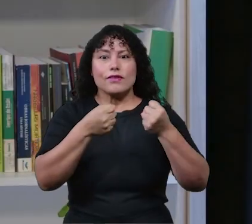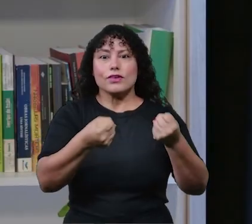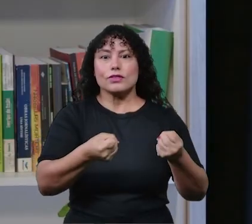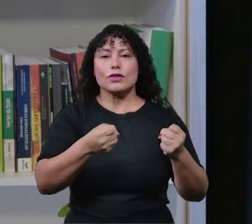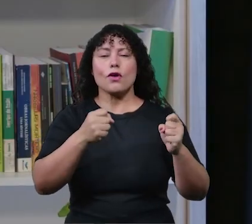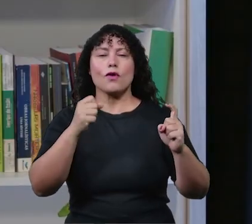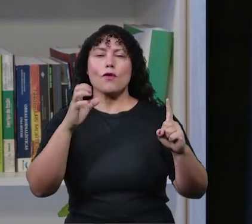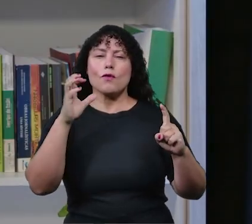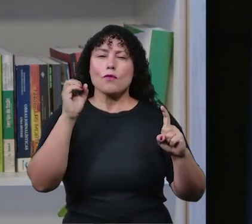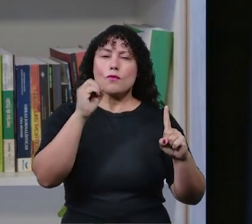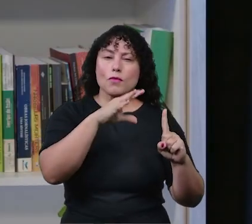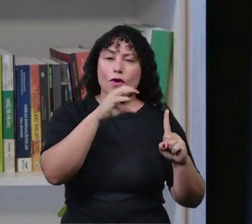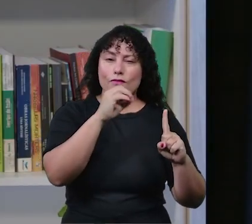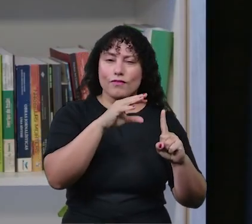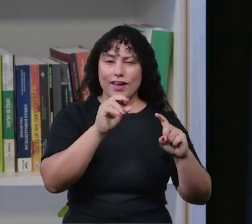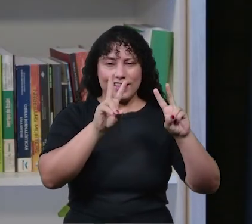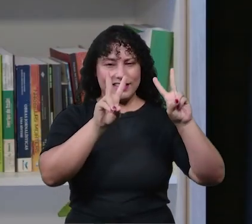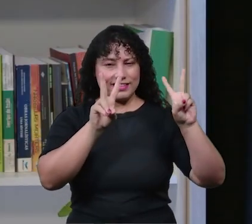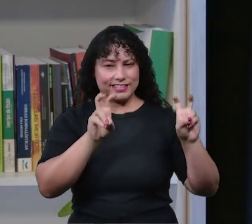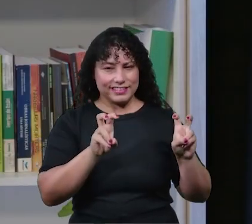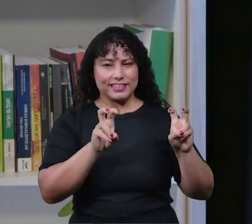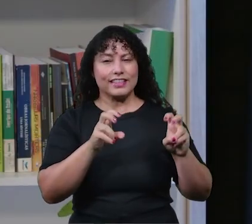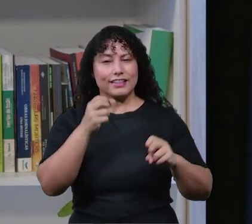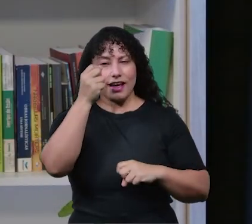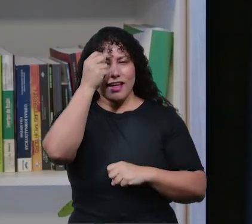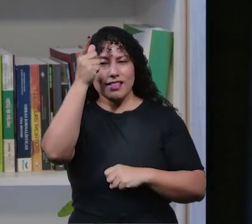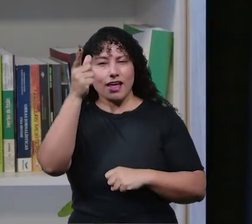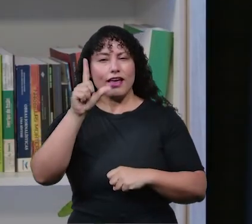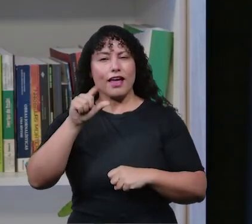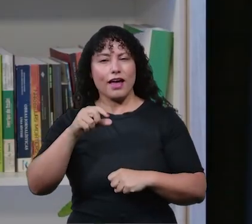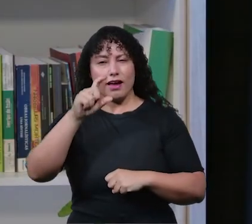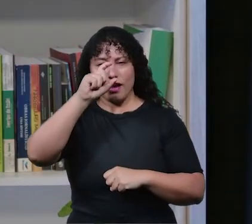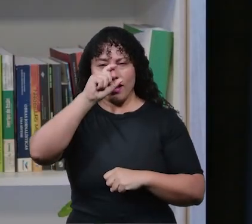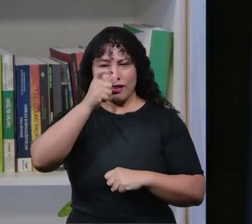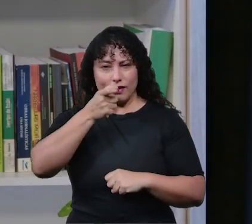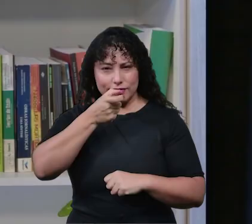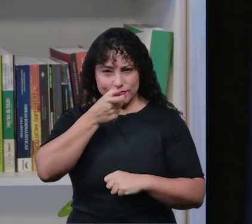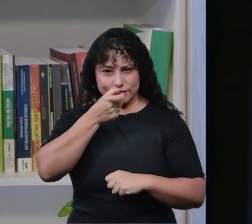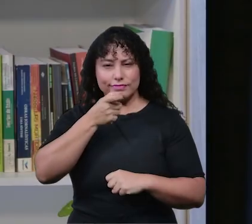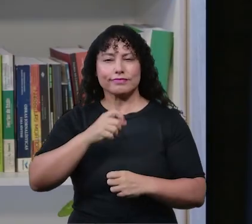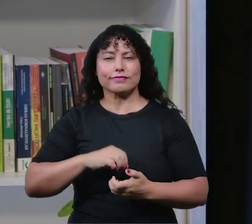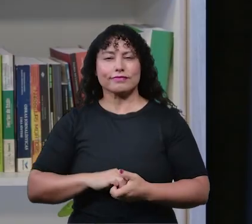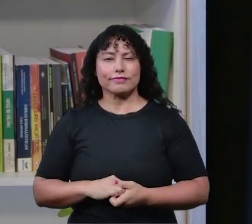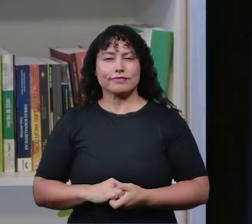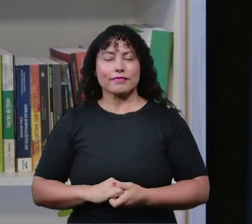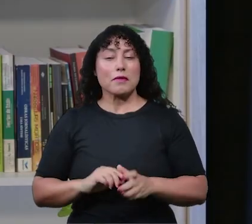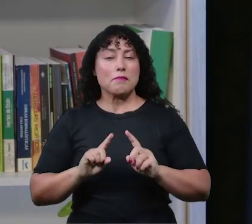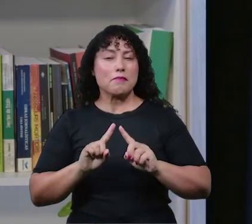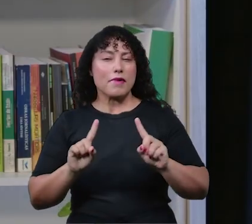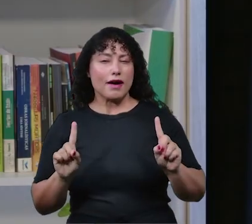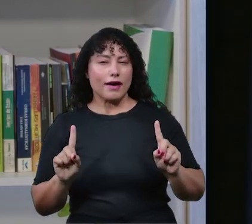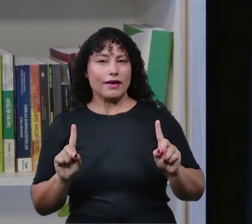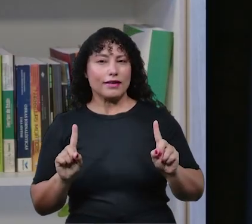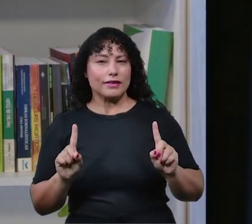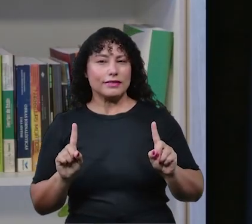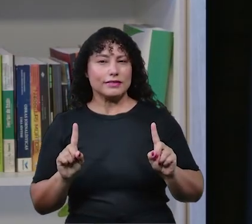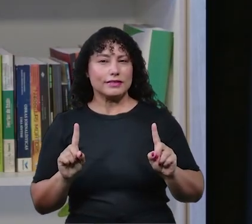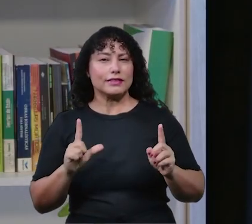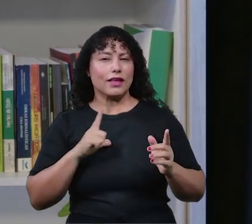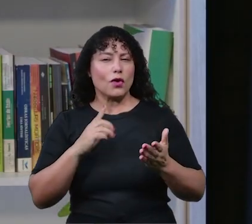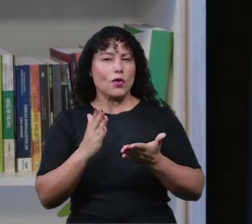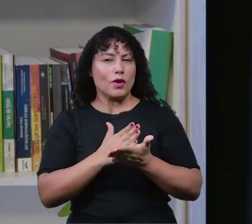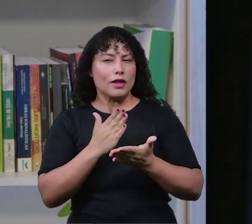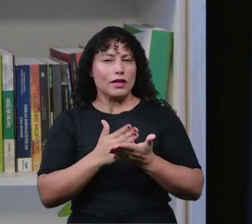grande profeta, vamos dizer assim, entre aspas, tá, dessa ideia foi o René Descartes, mas nós